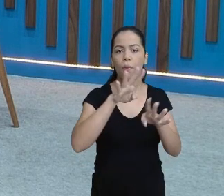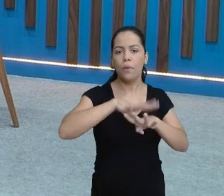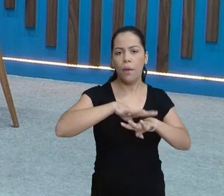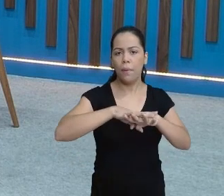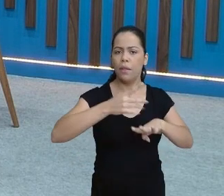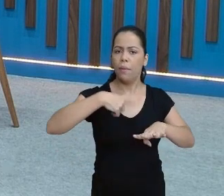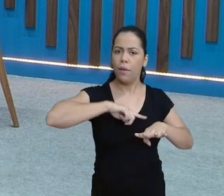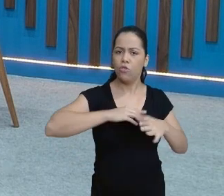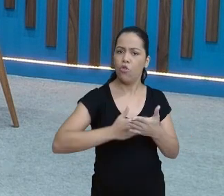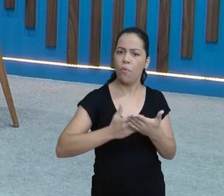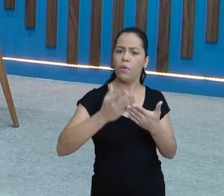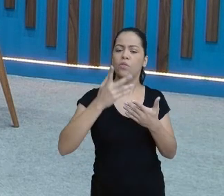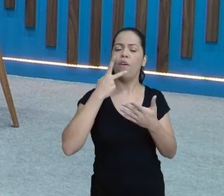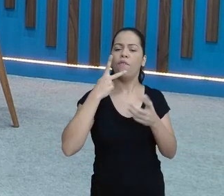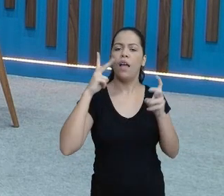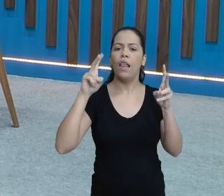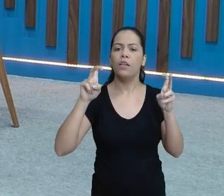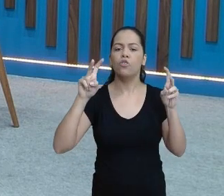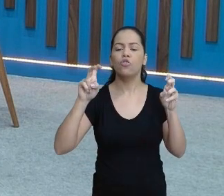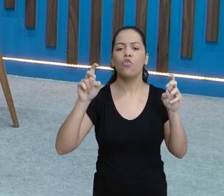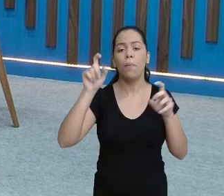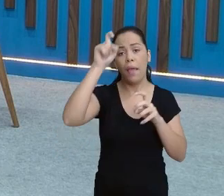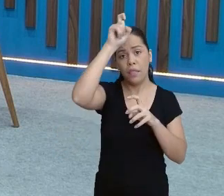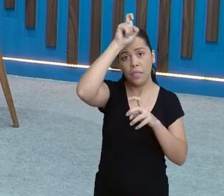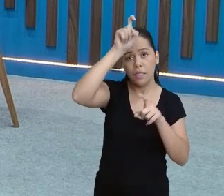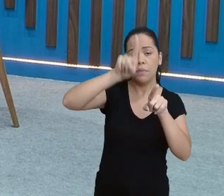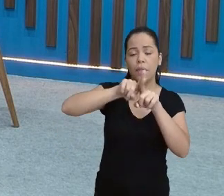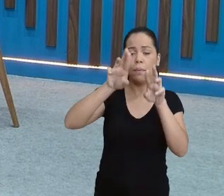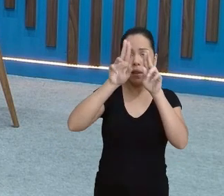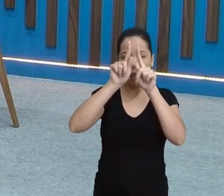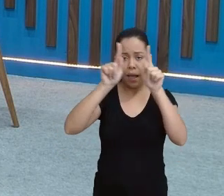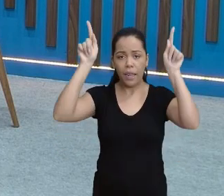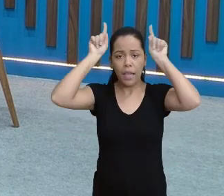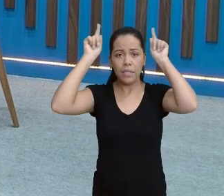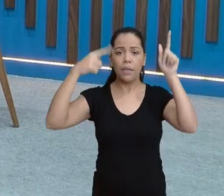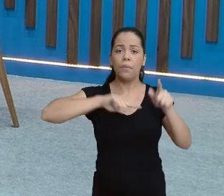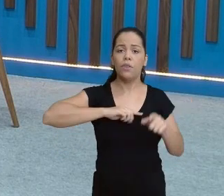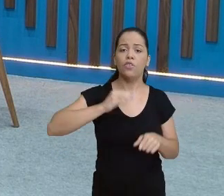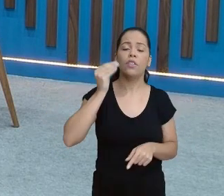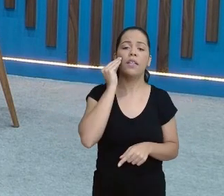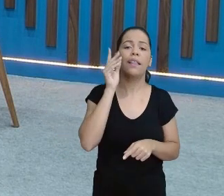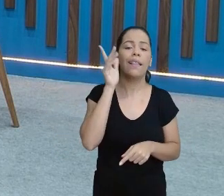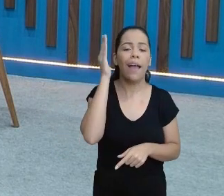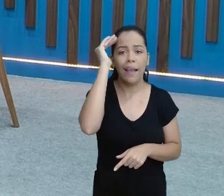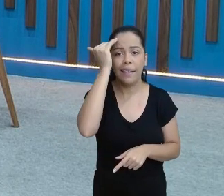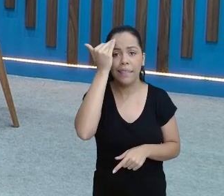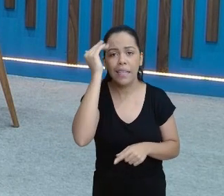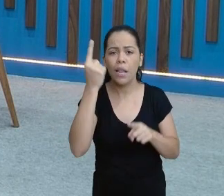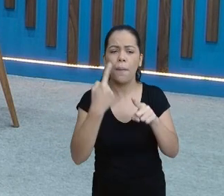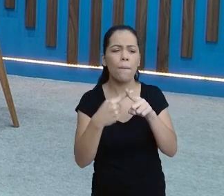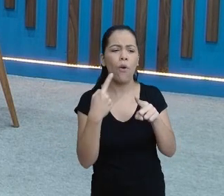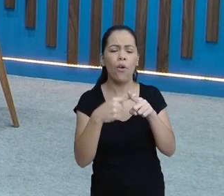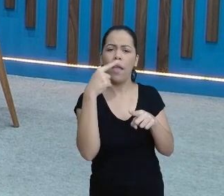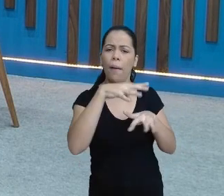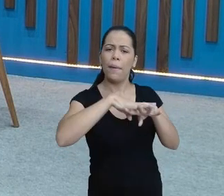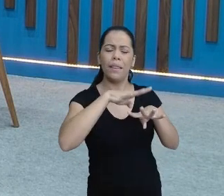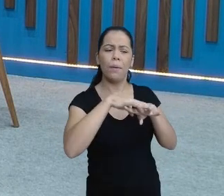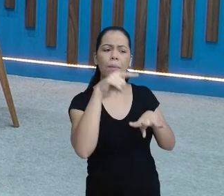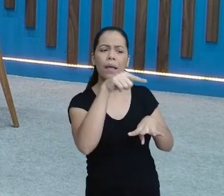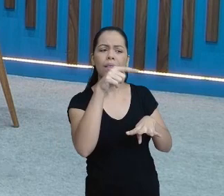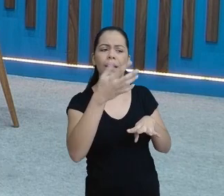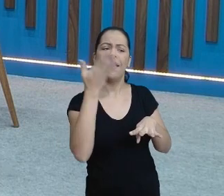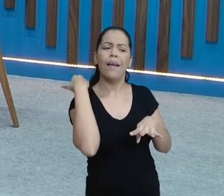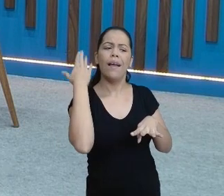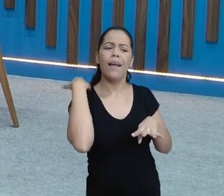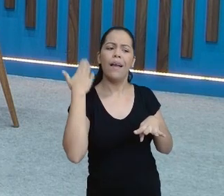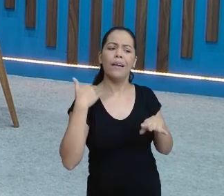antigas, especificamente a egípcia e a grega, para a gente tentar entender um pouco por que aquela geometria daquela época se transformou